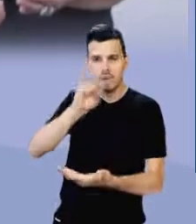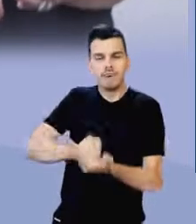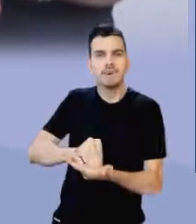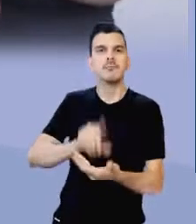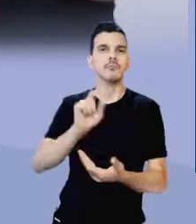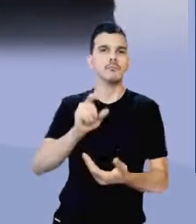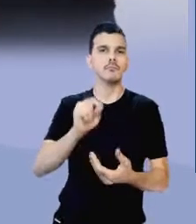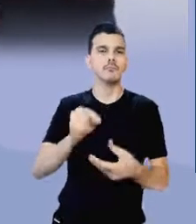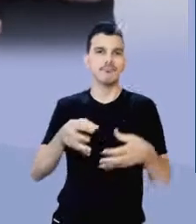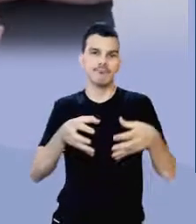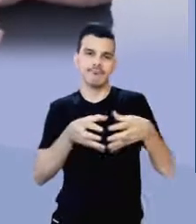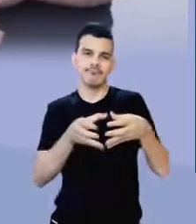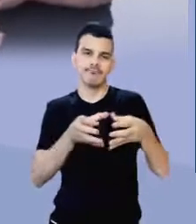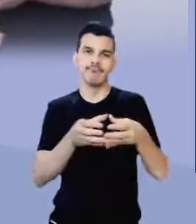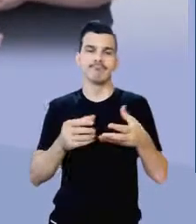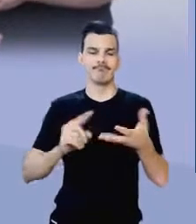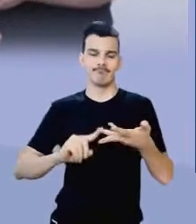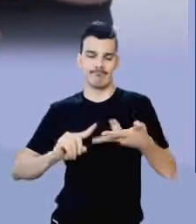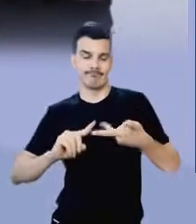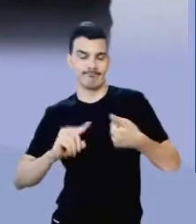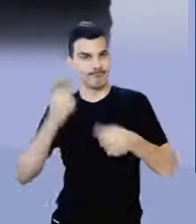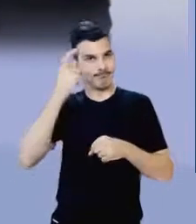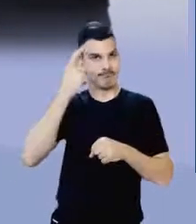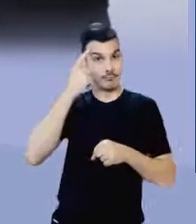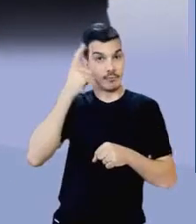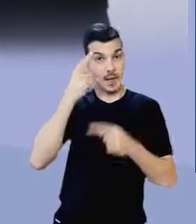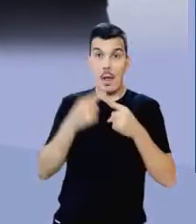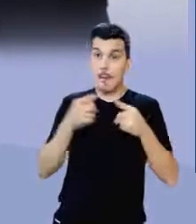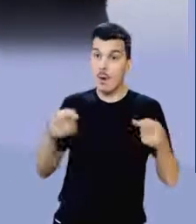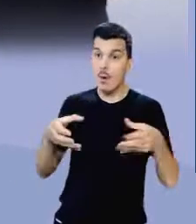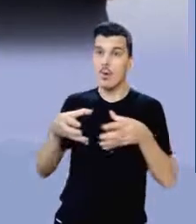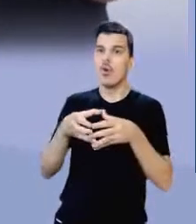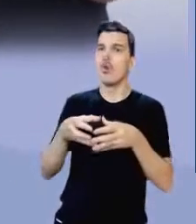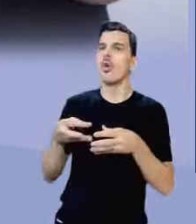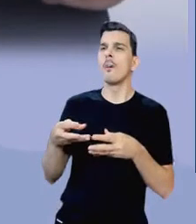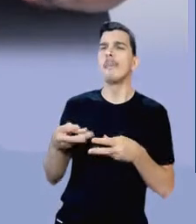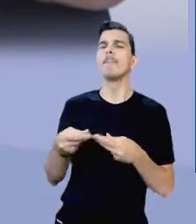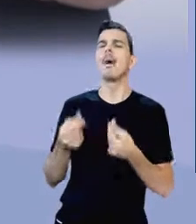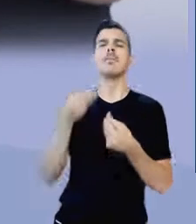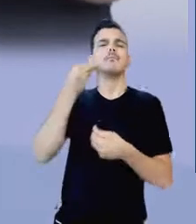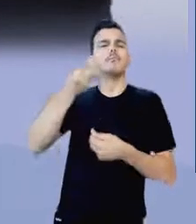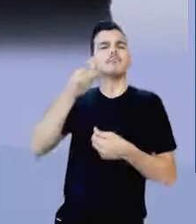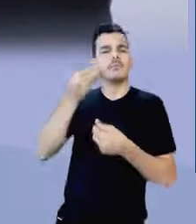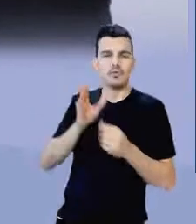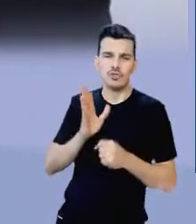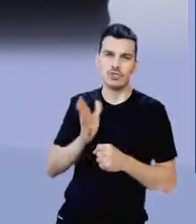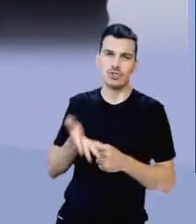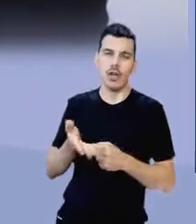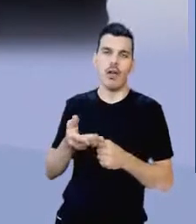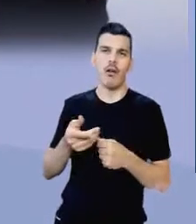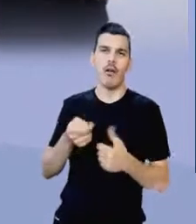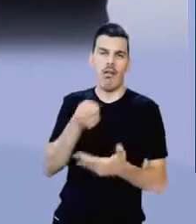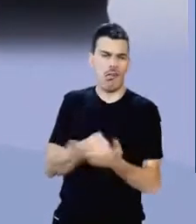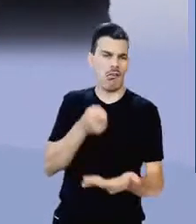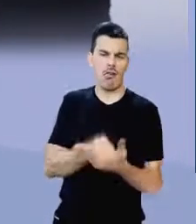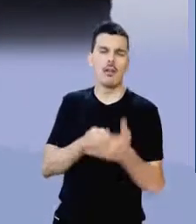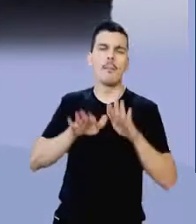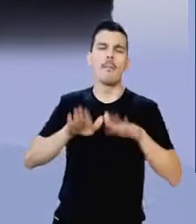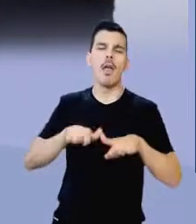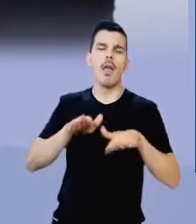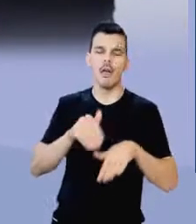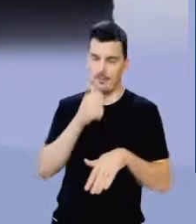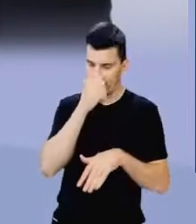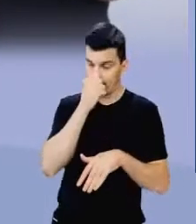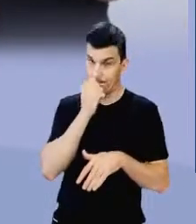consolidar parte desses valores, porém será uma geração mais madura, uma geração menos